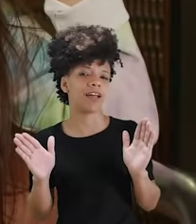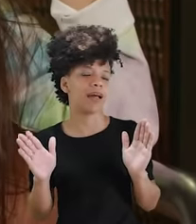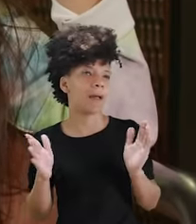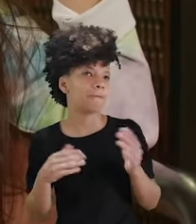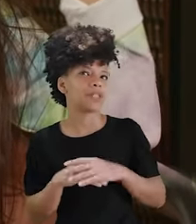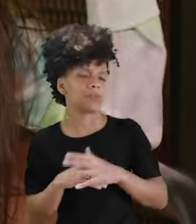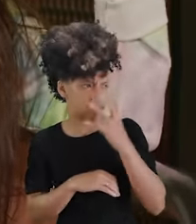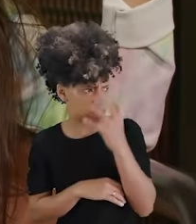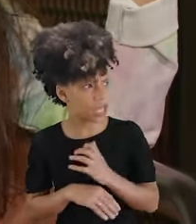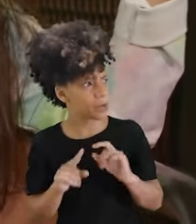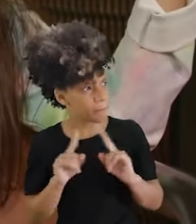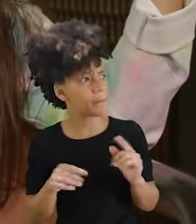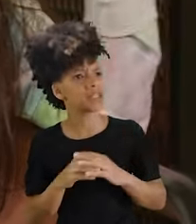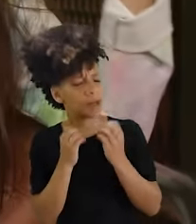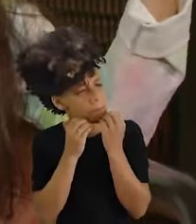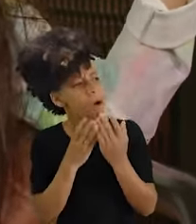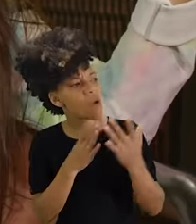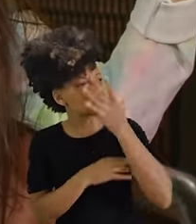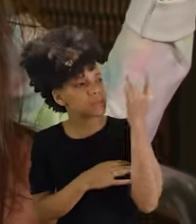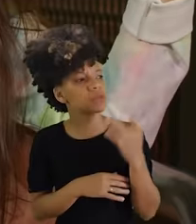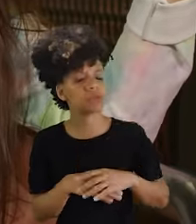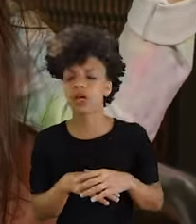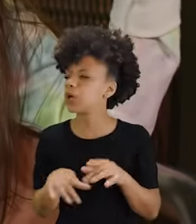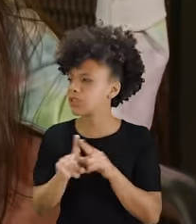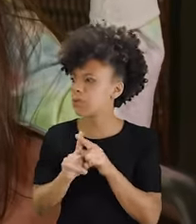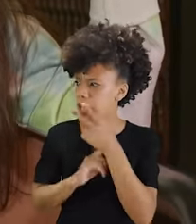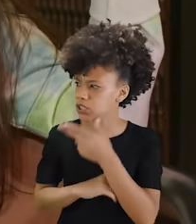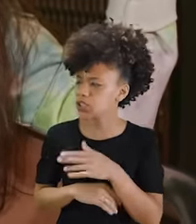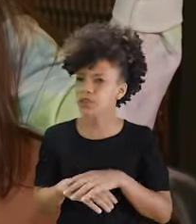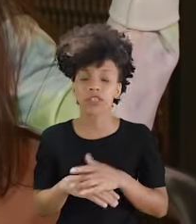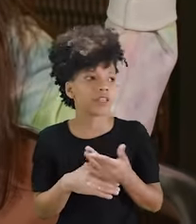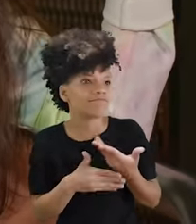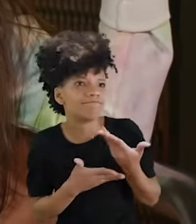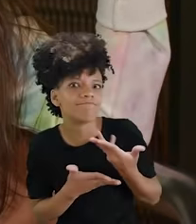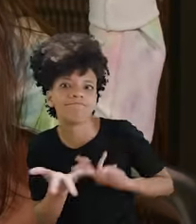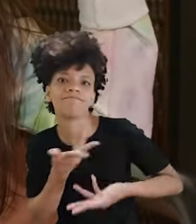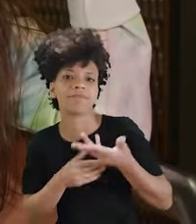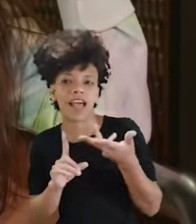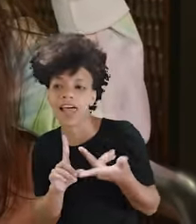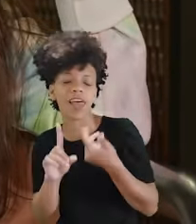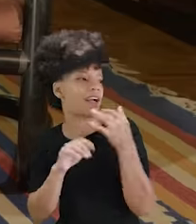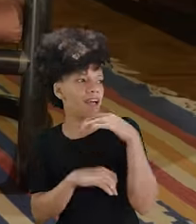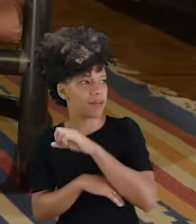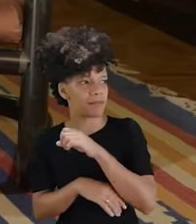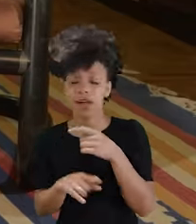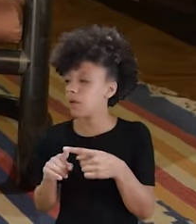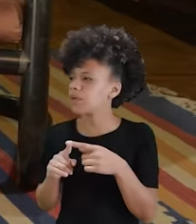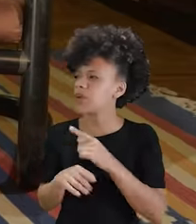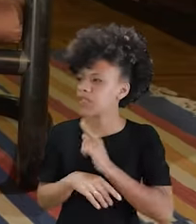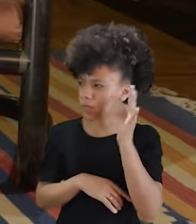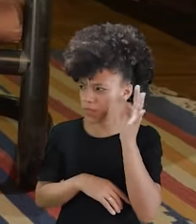mesmo sendo sérios Eles são muito gente boa eu também Conquista super rápido os alemães